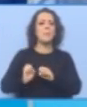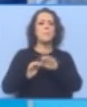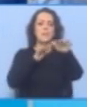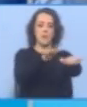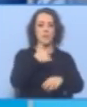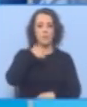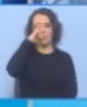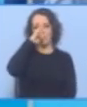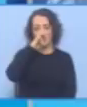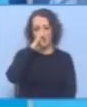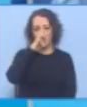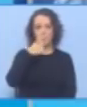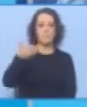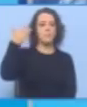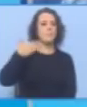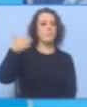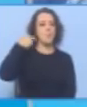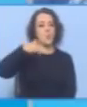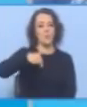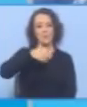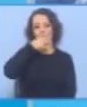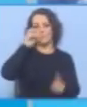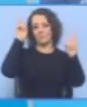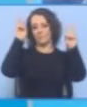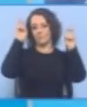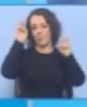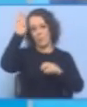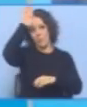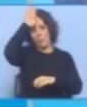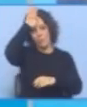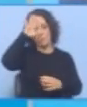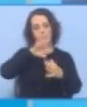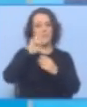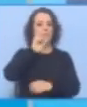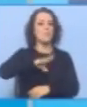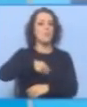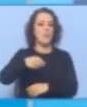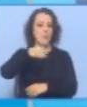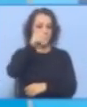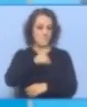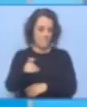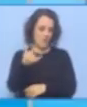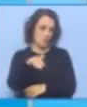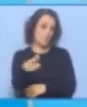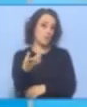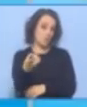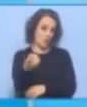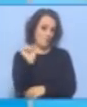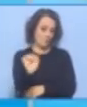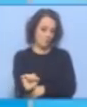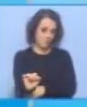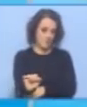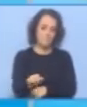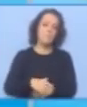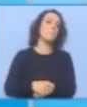eu recordo a mensagem, hoje estamos a falar da mensagem do Papa para o Dia Mundial da Paz de 2019.